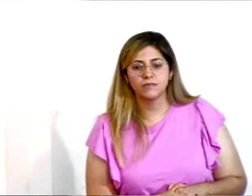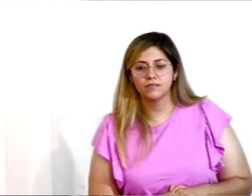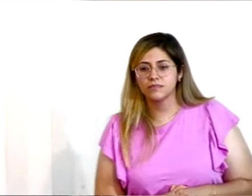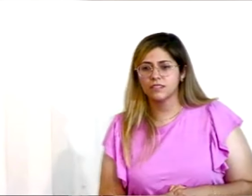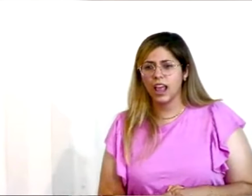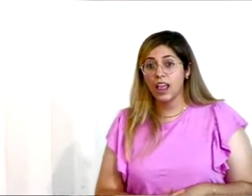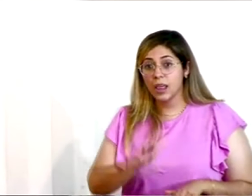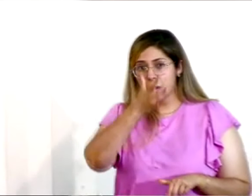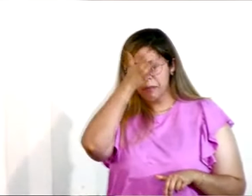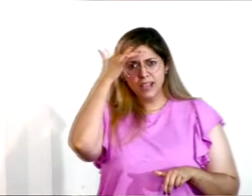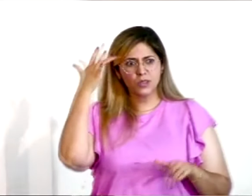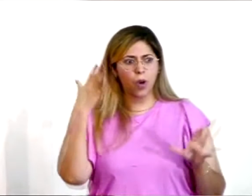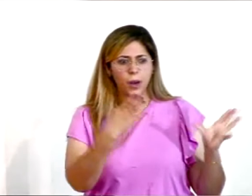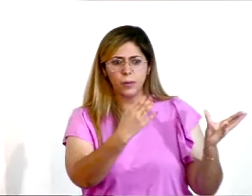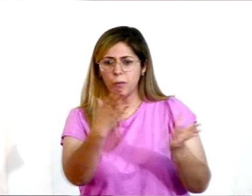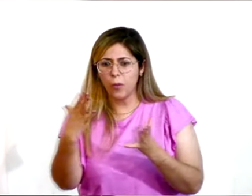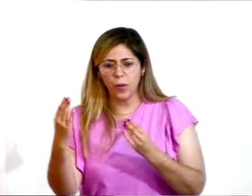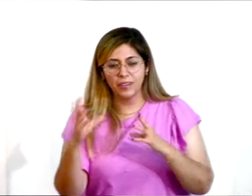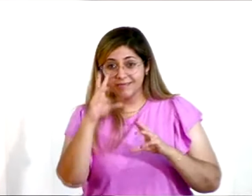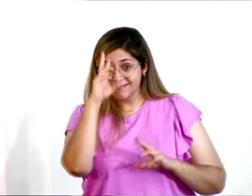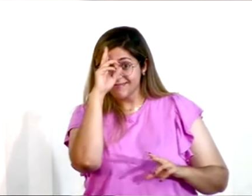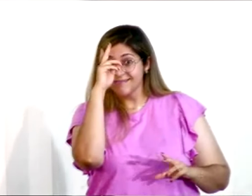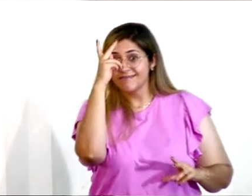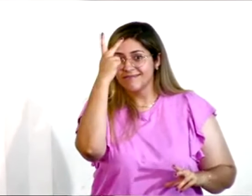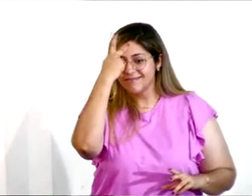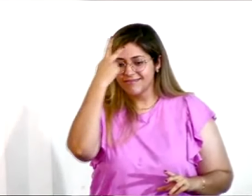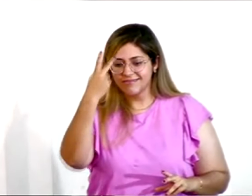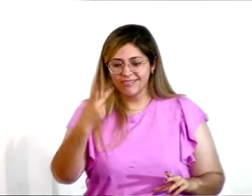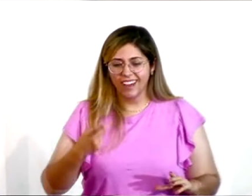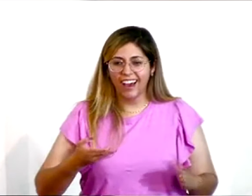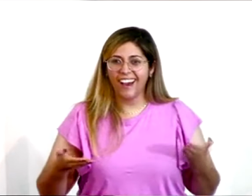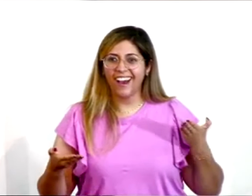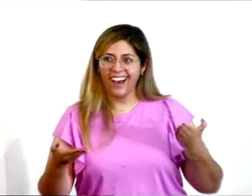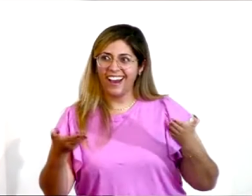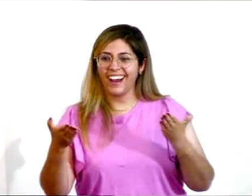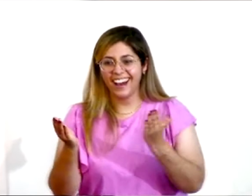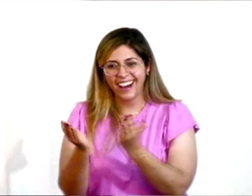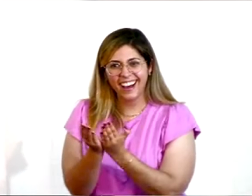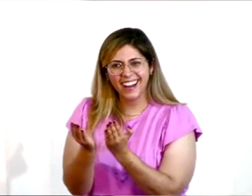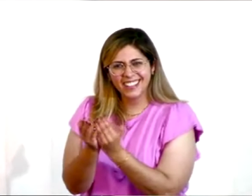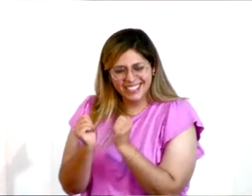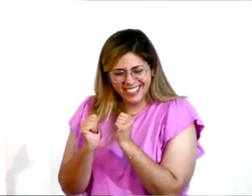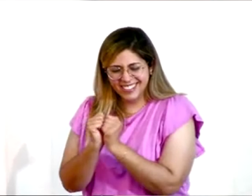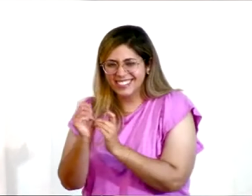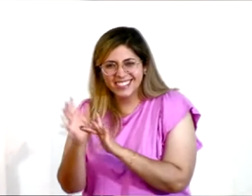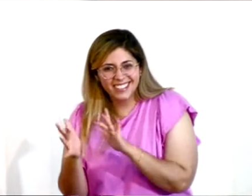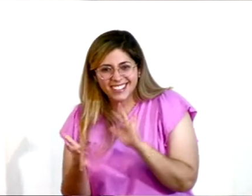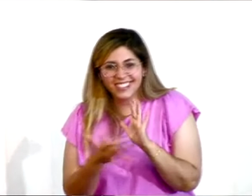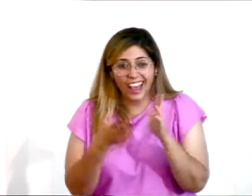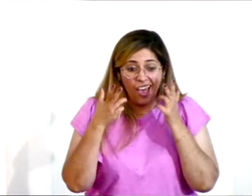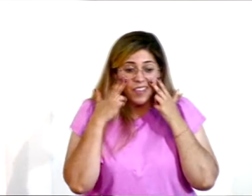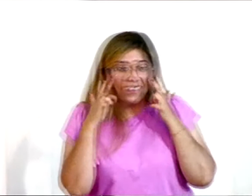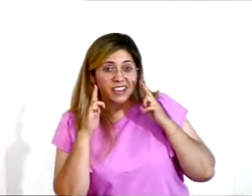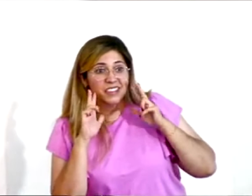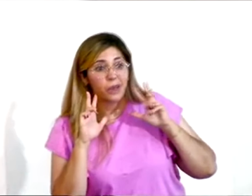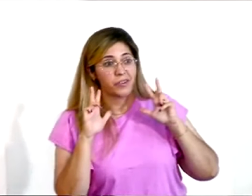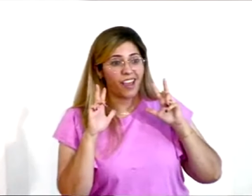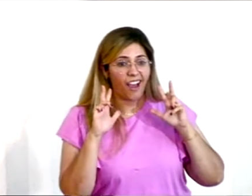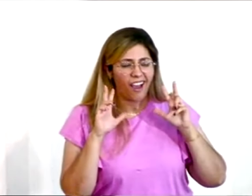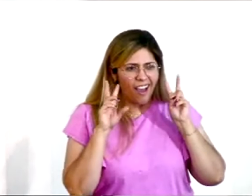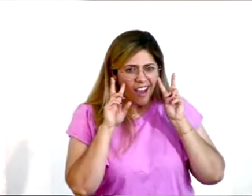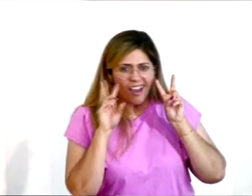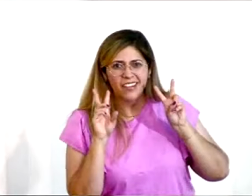que muitas pessoas são convertidas. Muitas pessoas começam a testemunhar e começam a